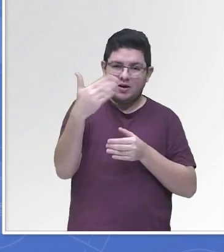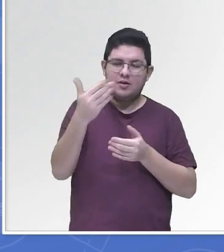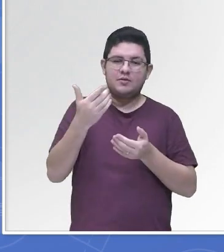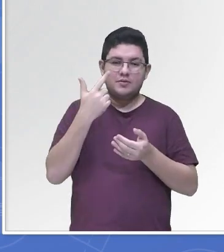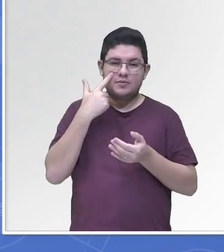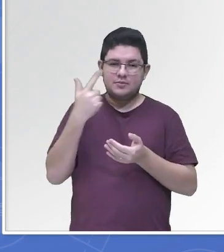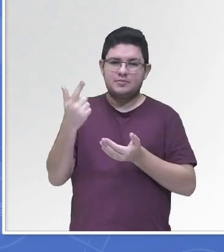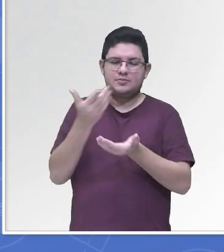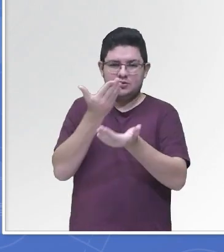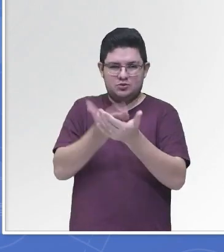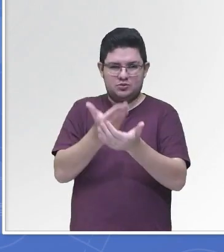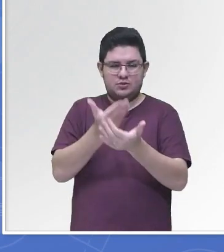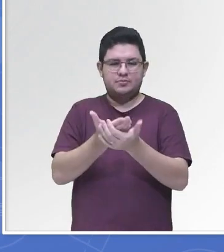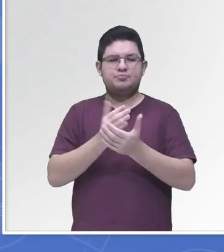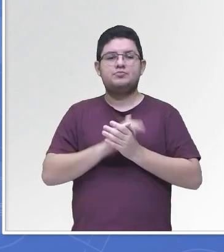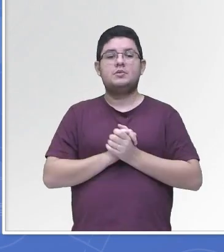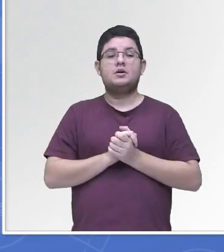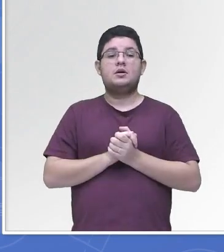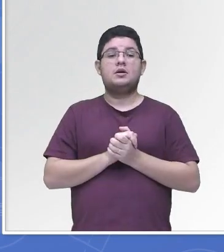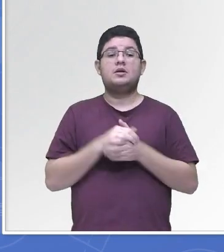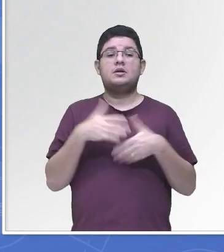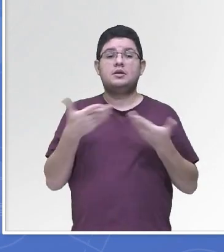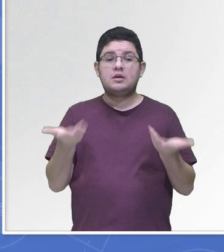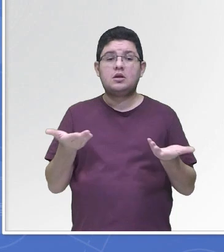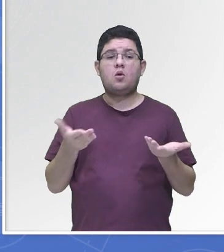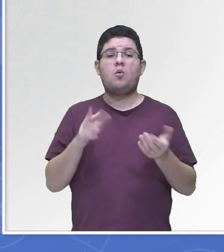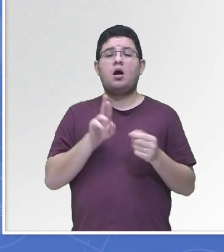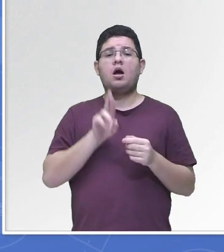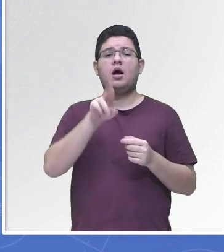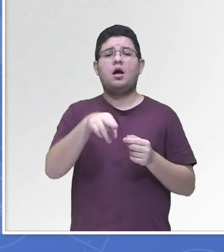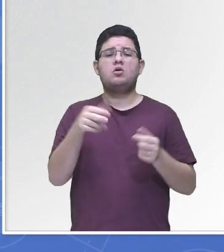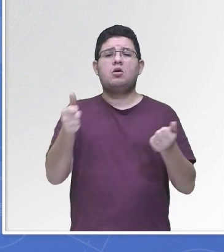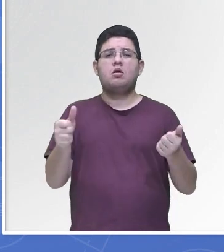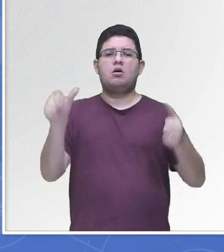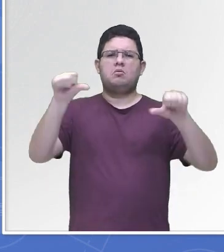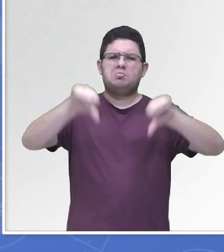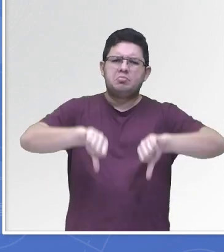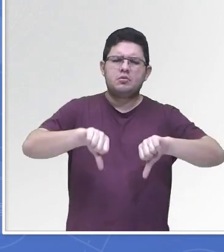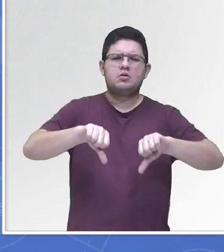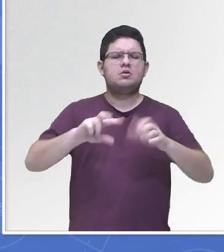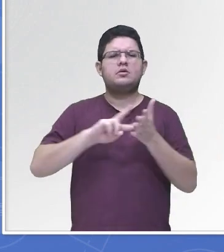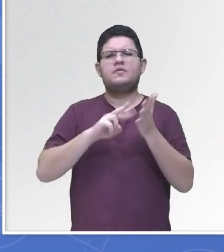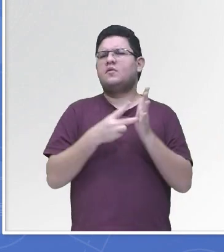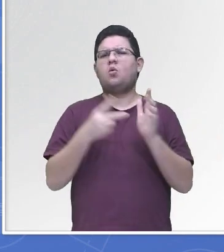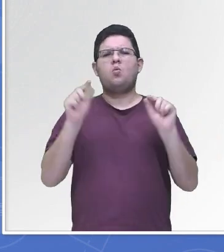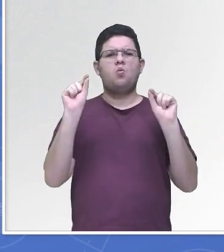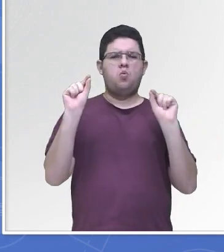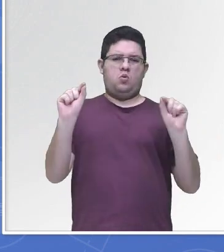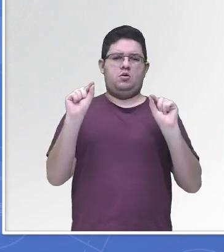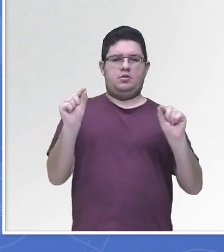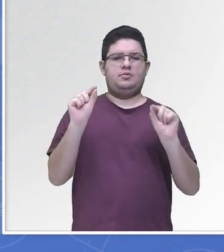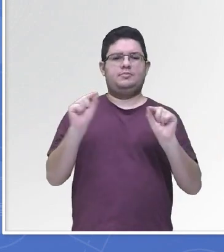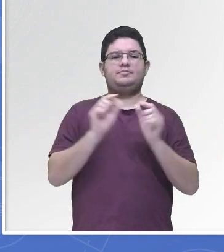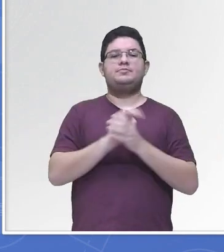esse assunto. Quando nós falamos da crise da razão, nós estamos falando da crise da ideia de